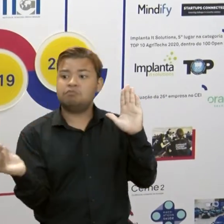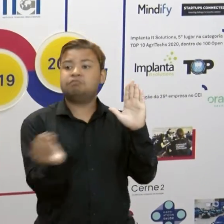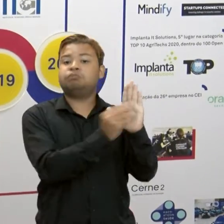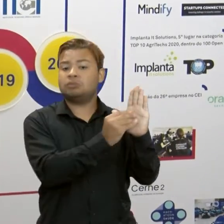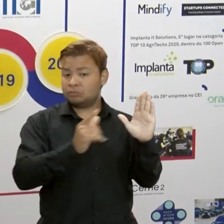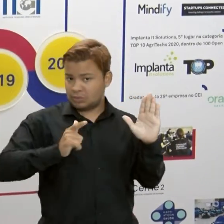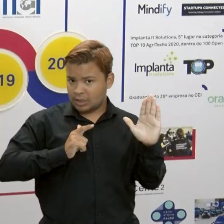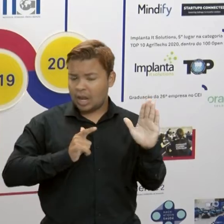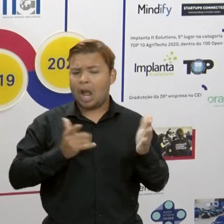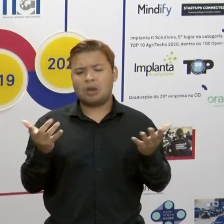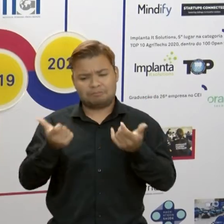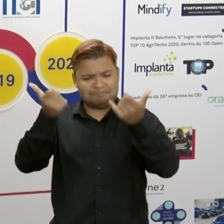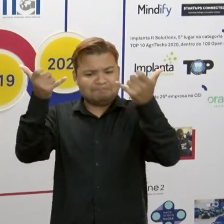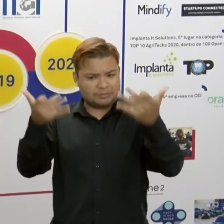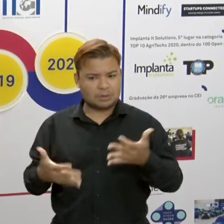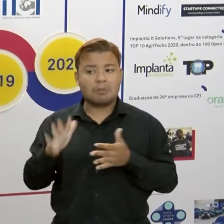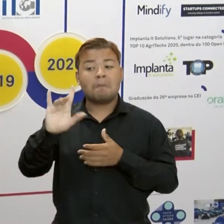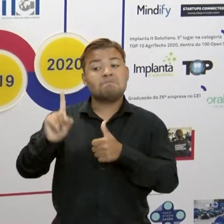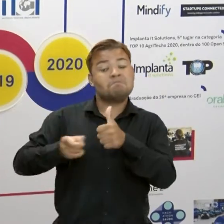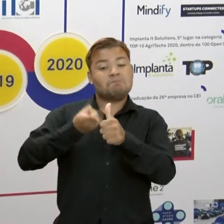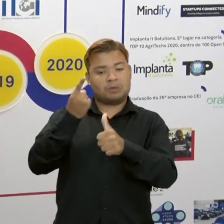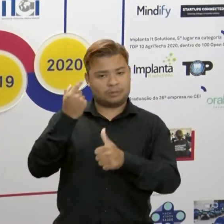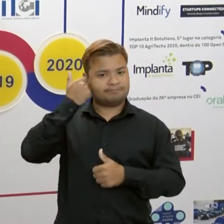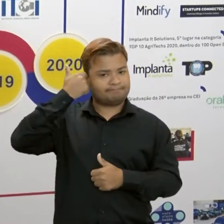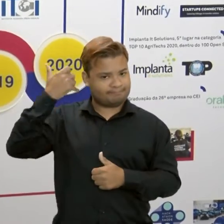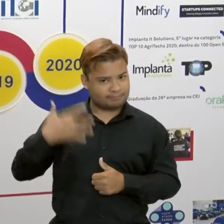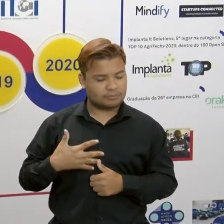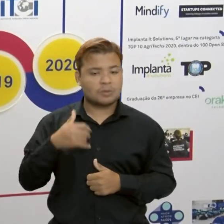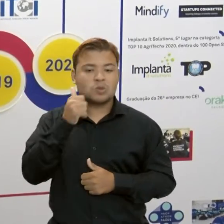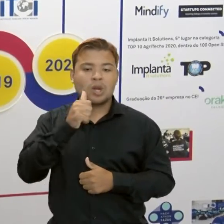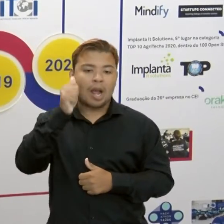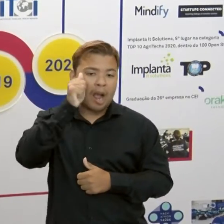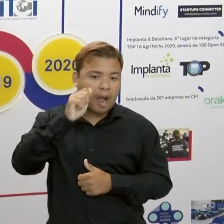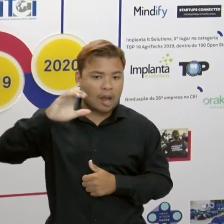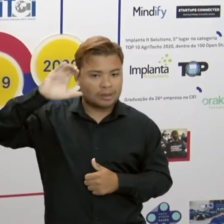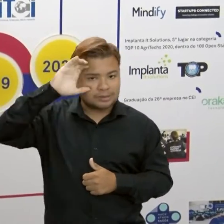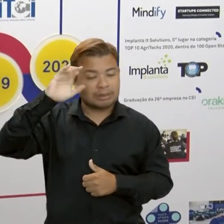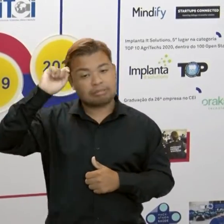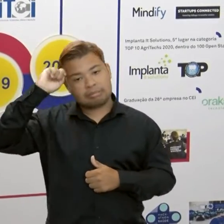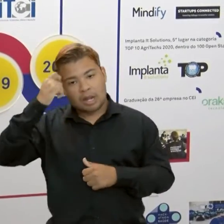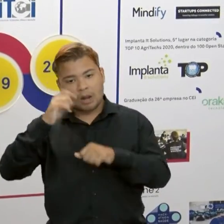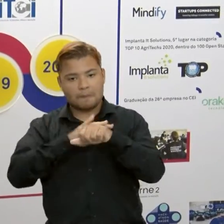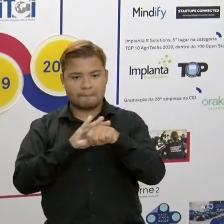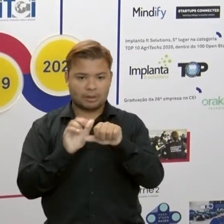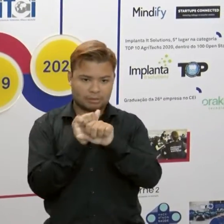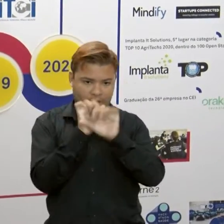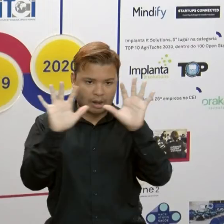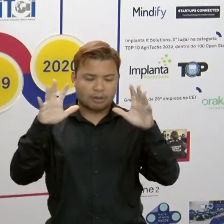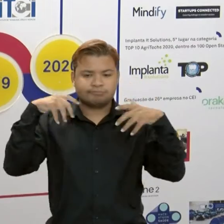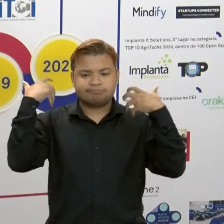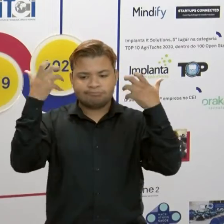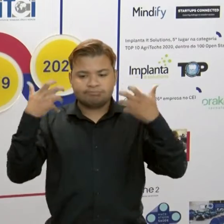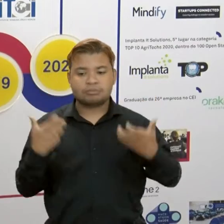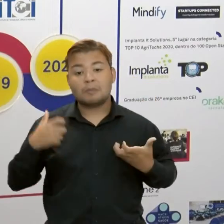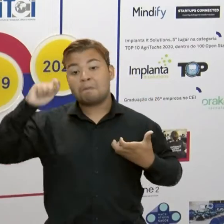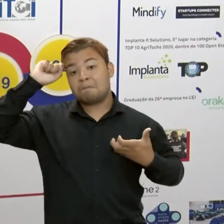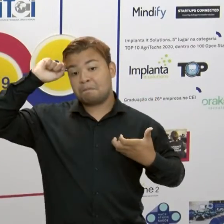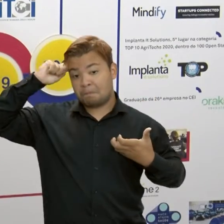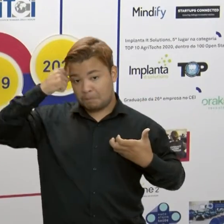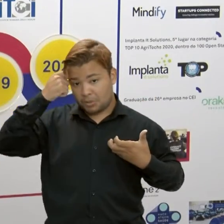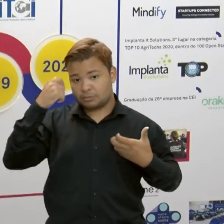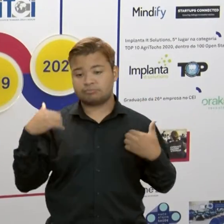isso agora. Antes eu faço a minha autodescrição. Sou a Ana Clelma, uma mulher negra de pele clara, tenho cabelos pretos